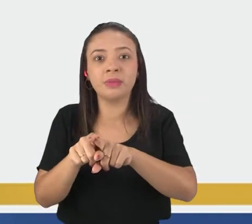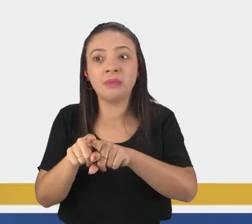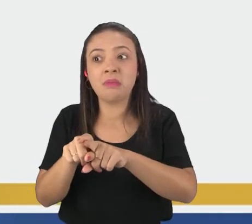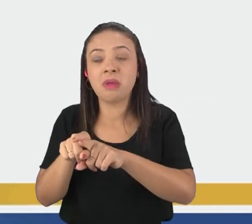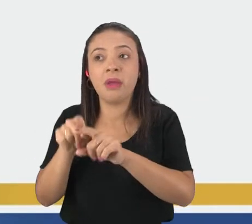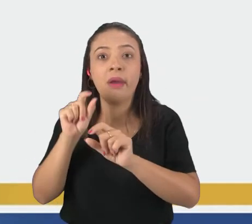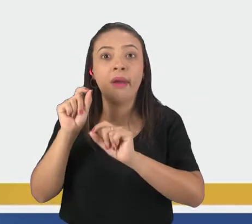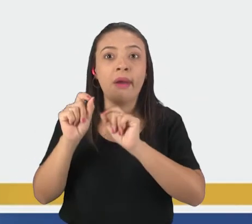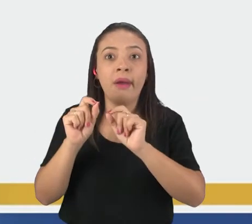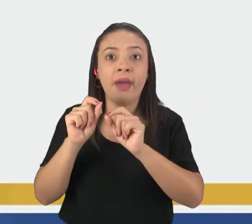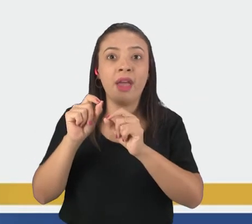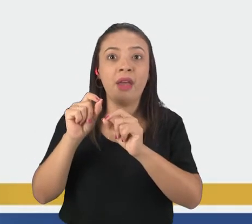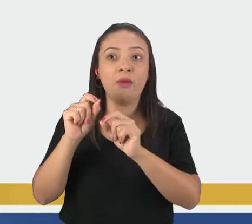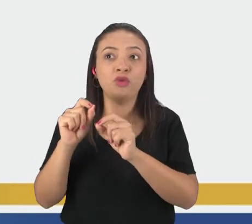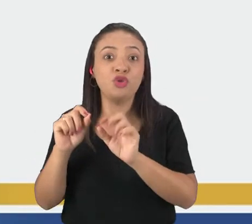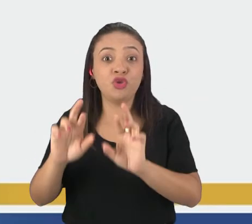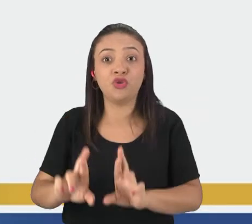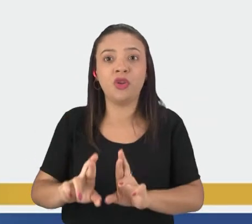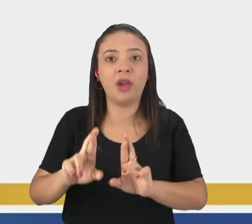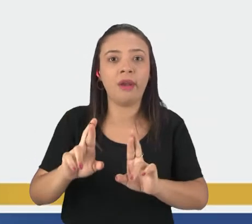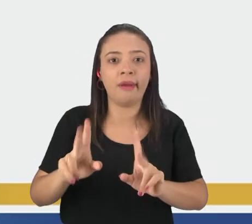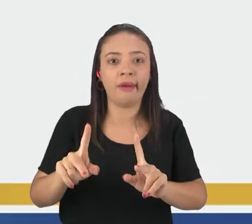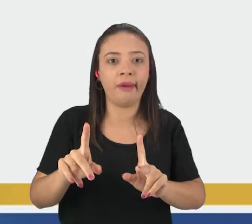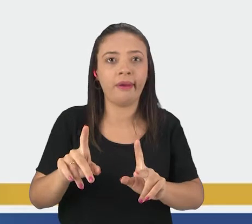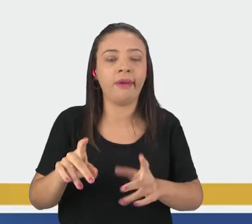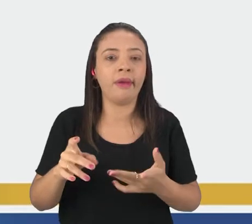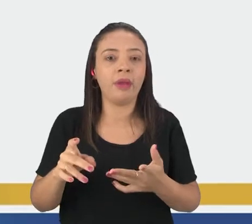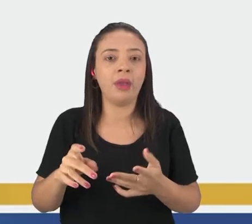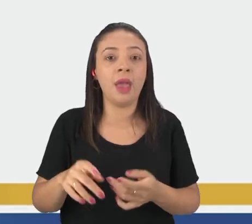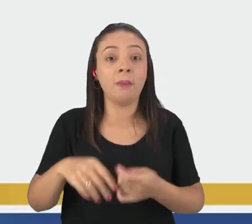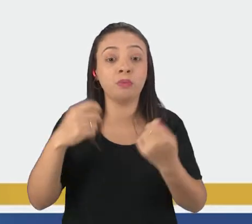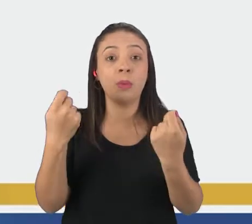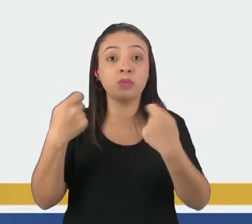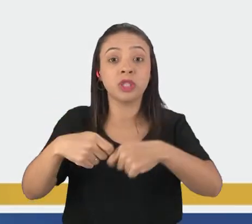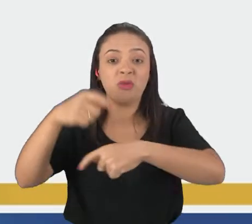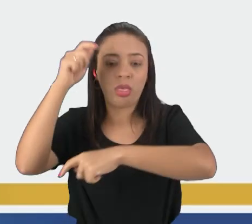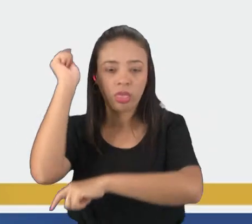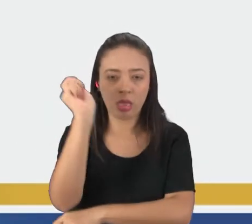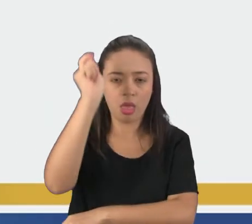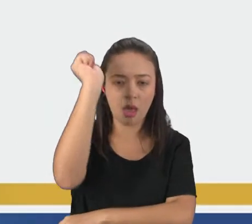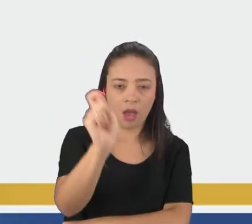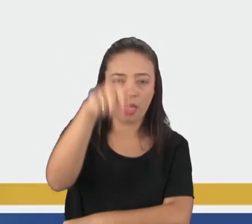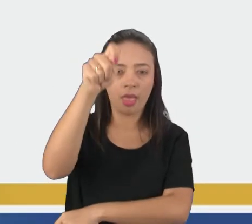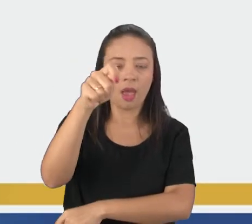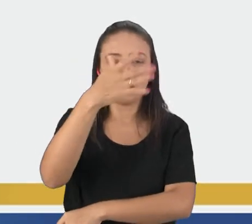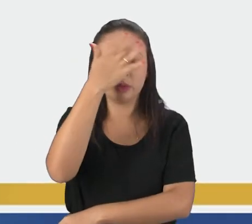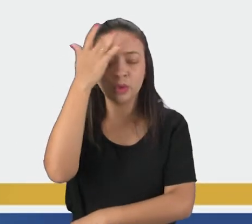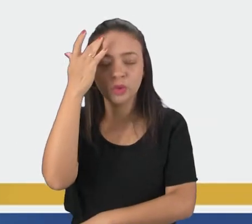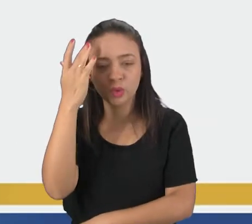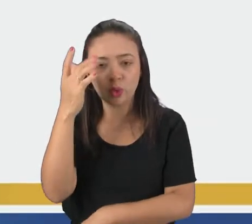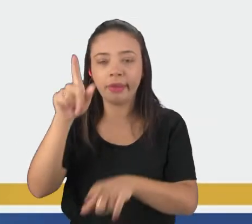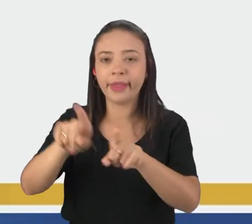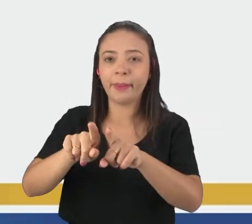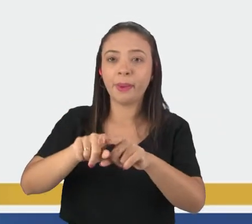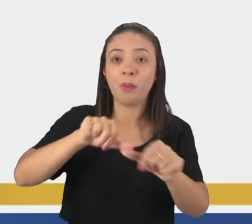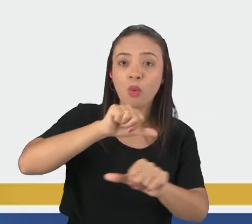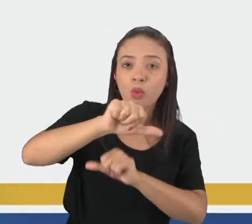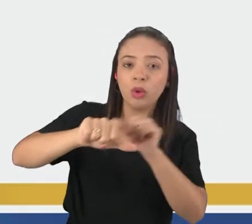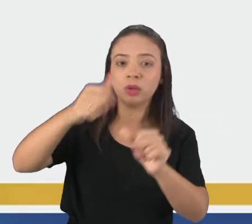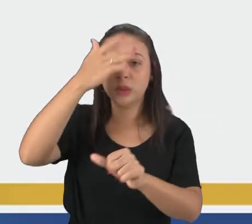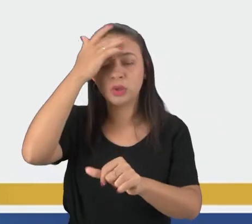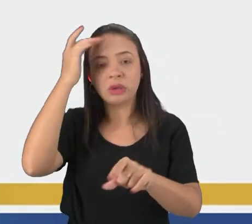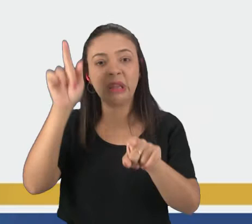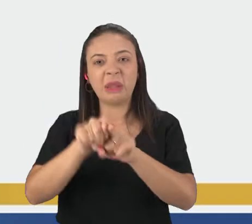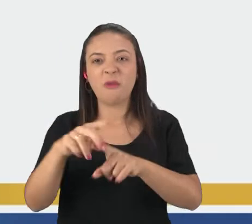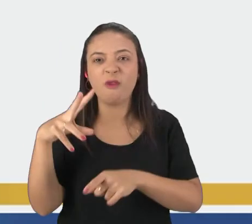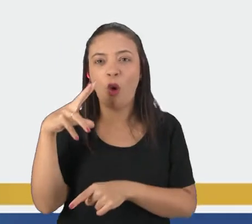se transformou, que se transforma, né? Ele encanta as pessoas, né? É um guerreiro forte que